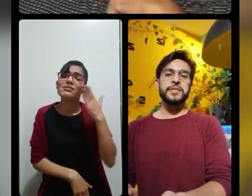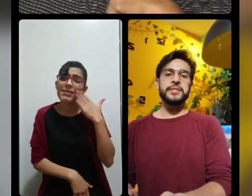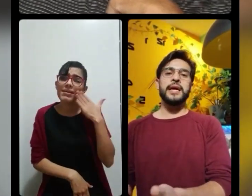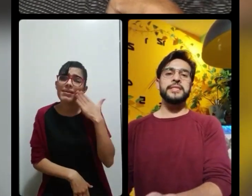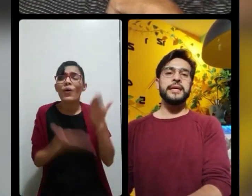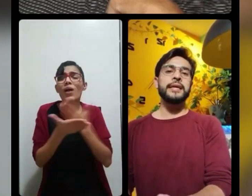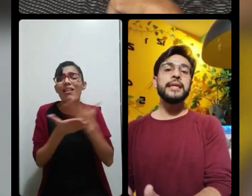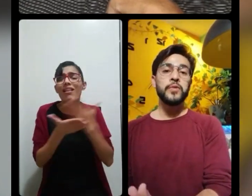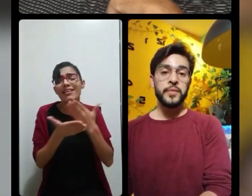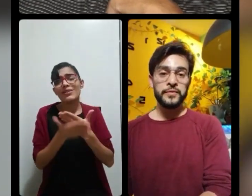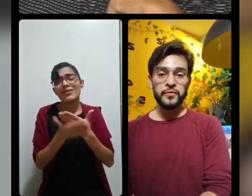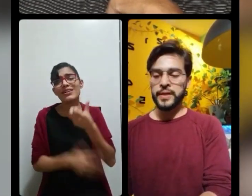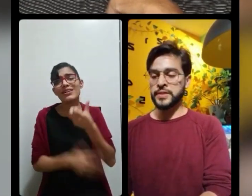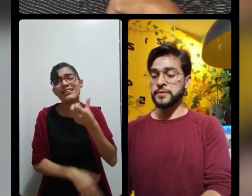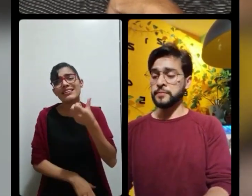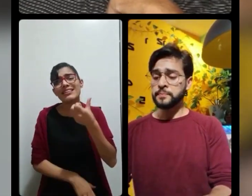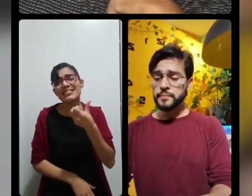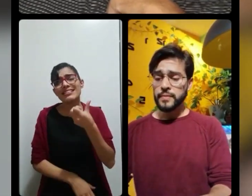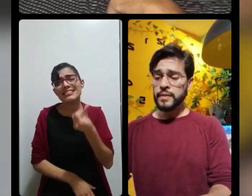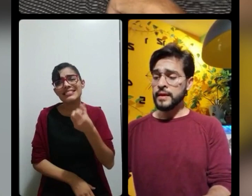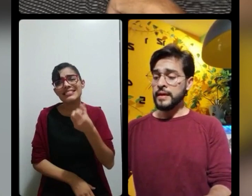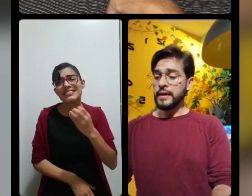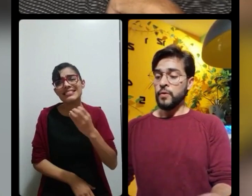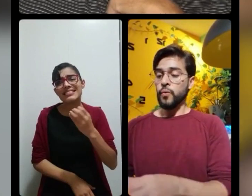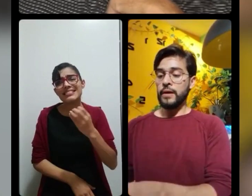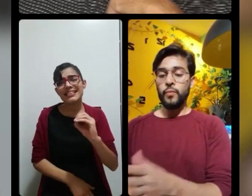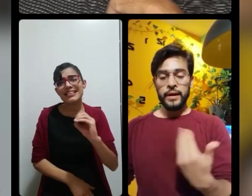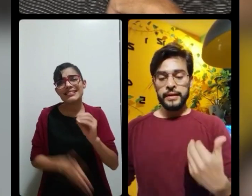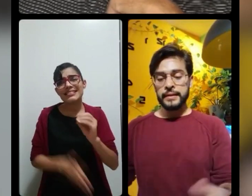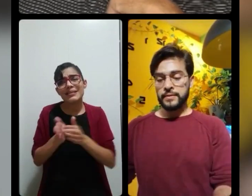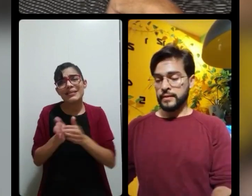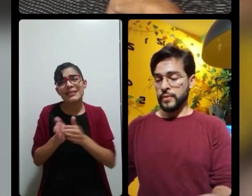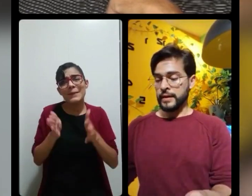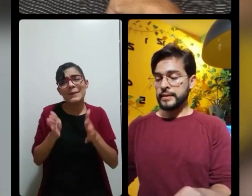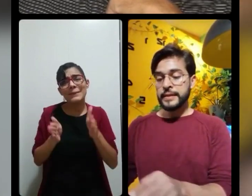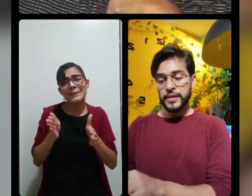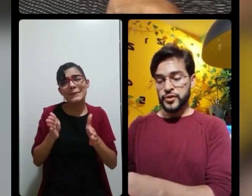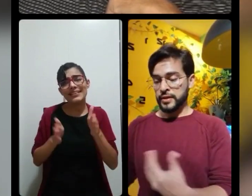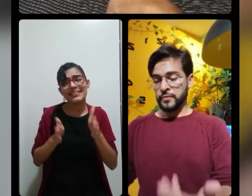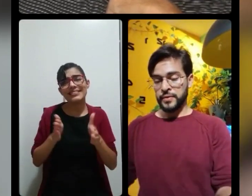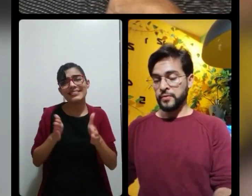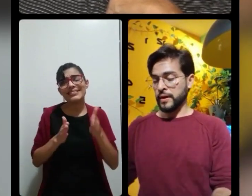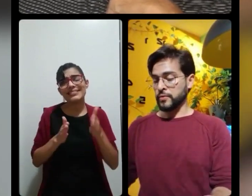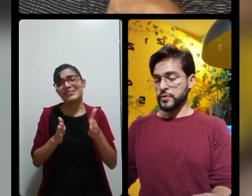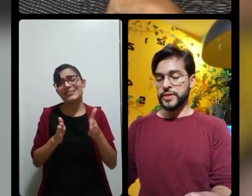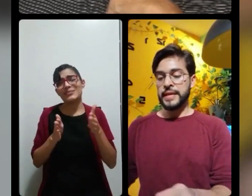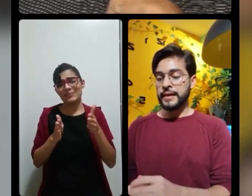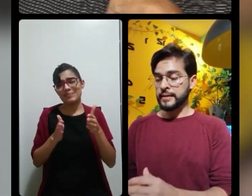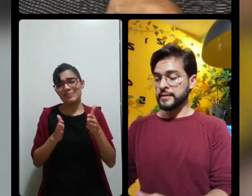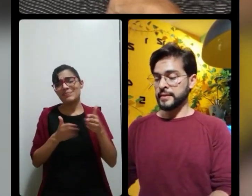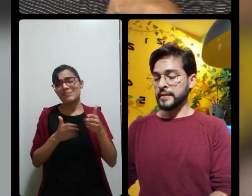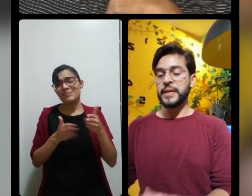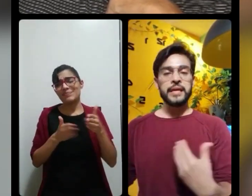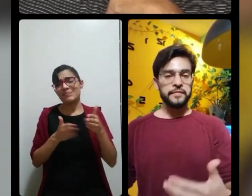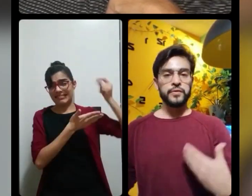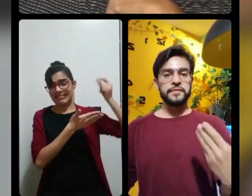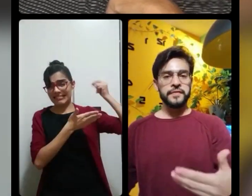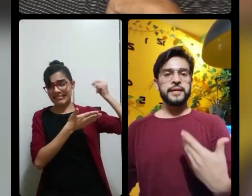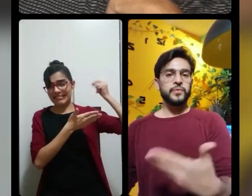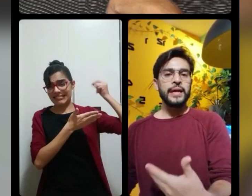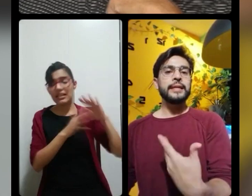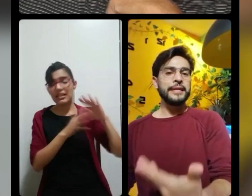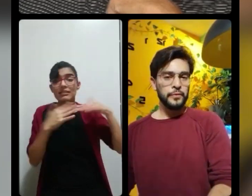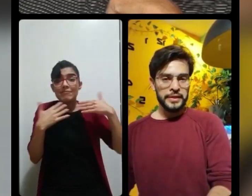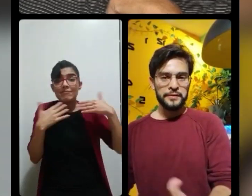a língua de sinais naquele momento no Brasil. Uma grande questão e uma curiosidade que me levou,